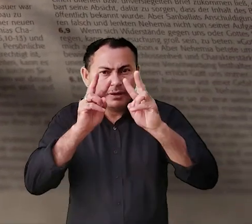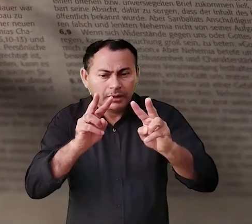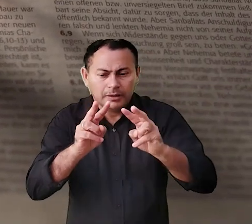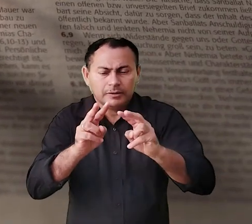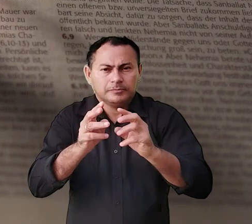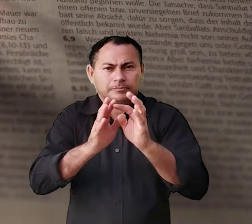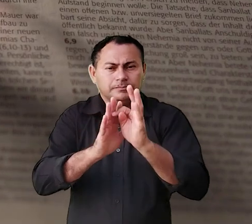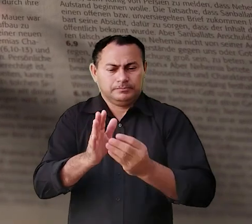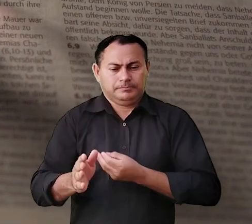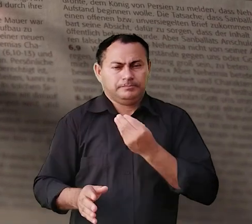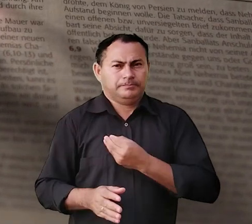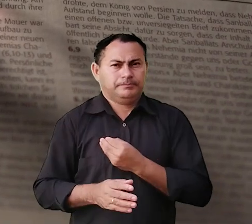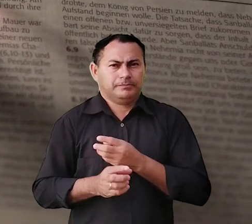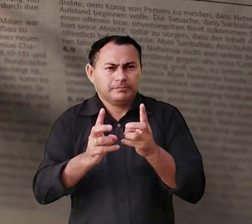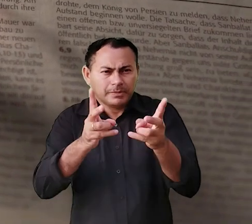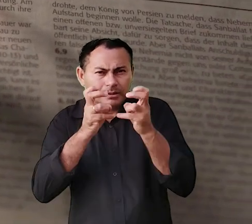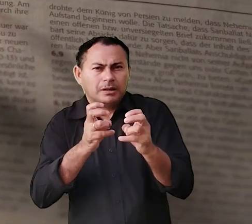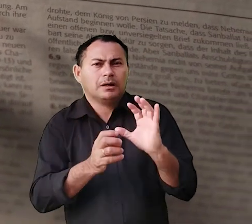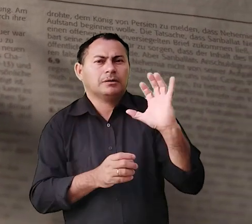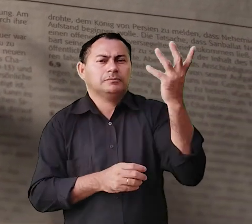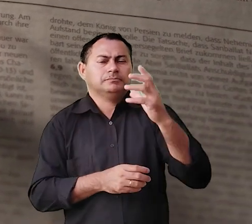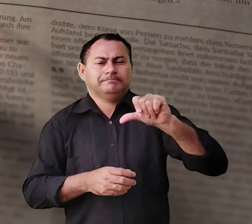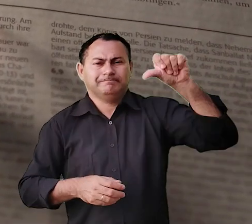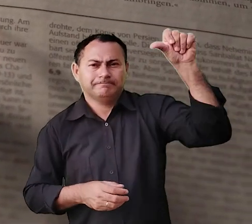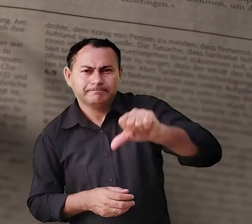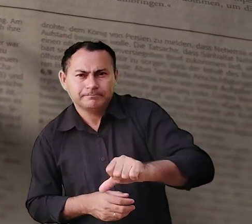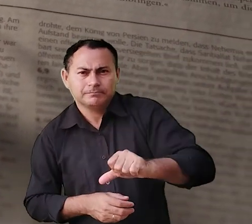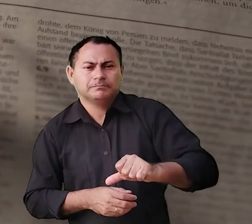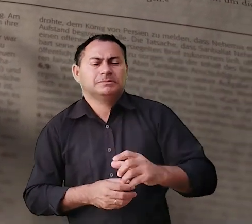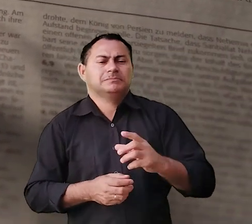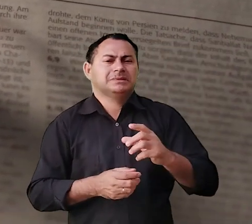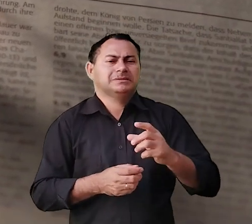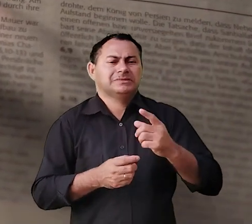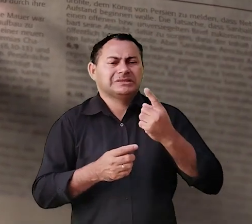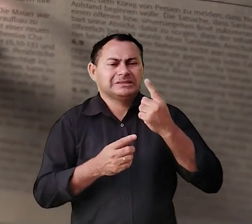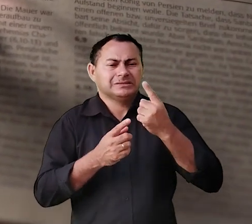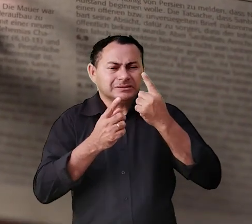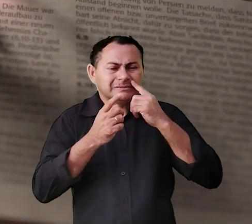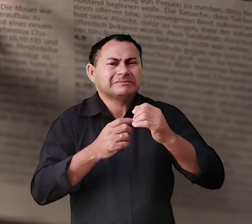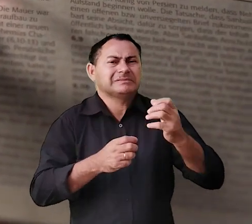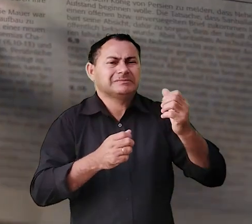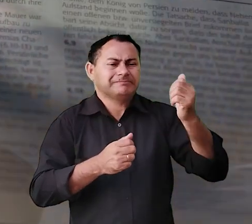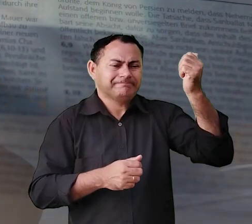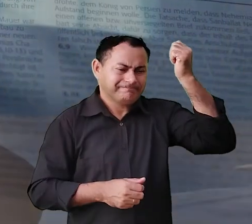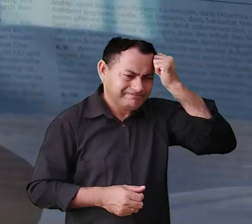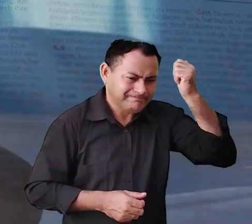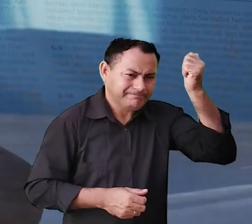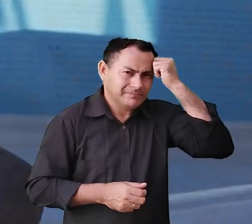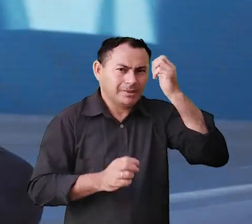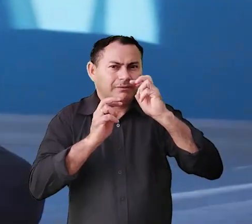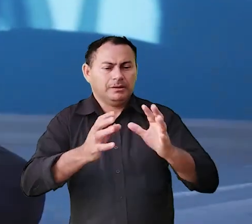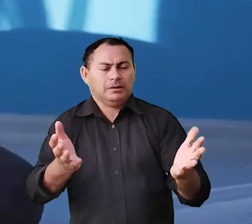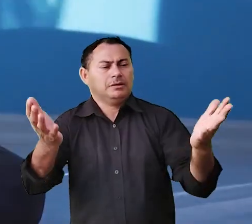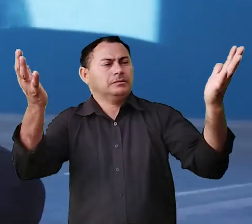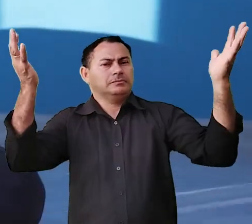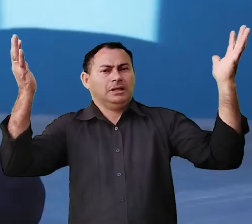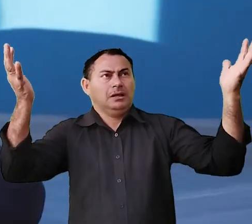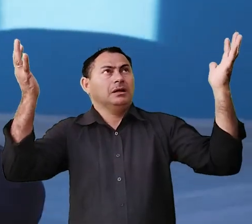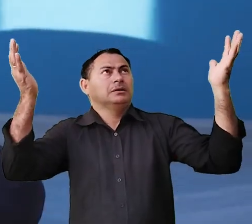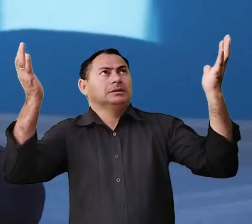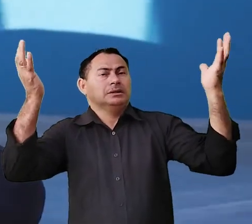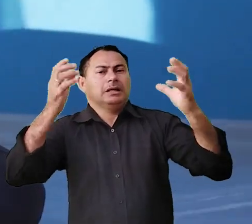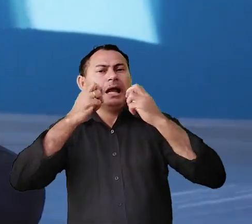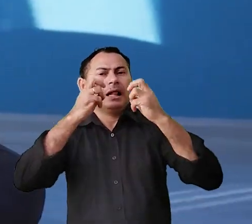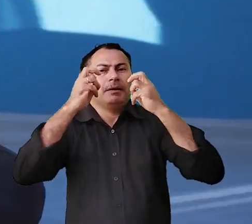Quando você olha para as circunstâncias da vida e enxerga caos, tragédia e calamidade e fica pronto para erguer seus braços